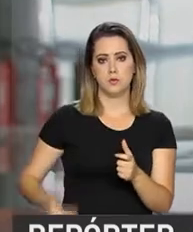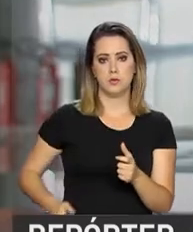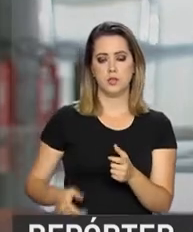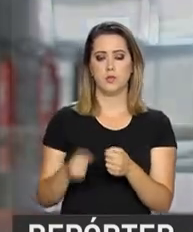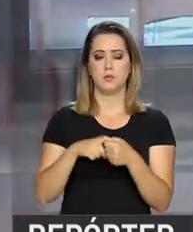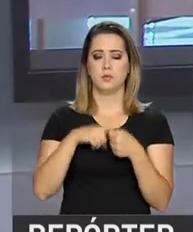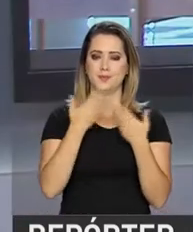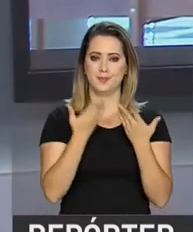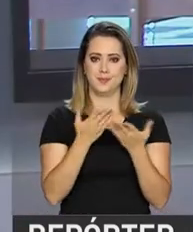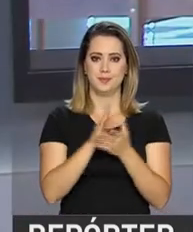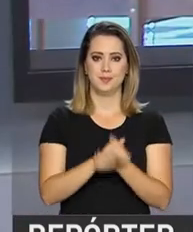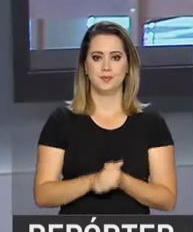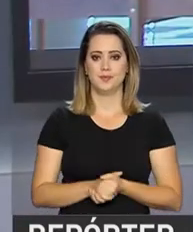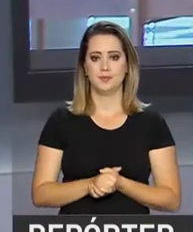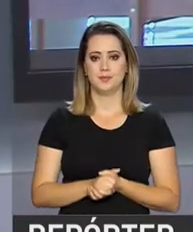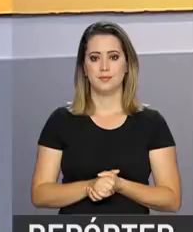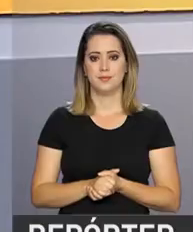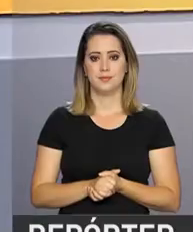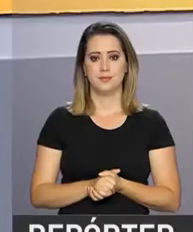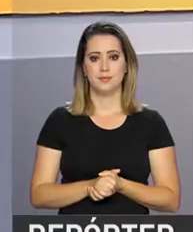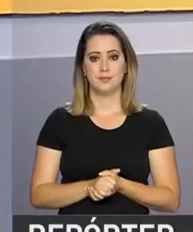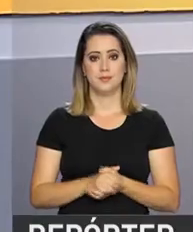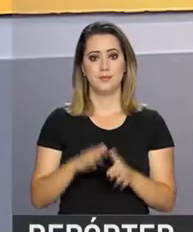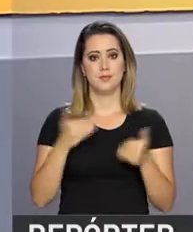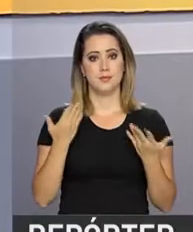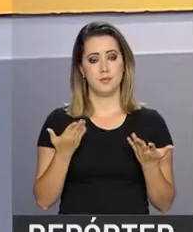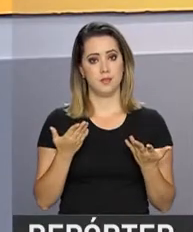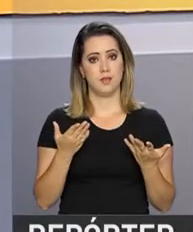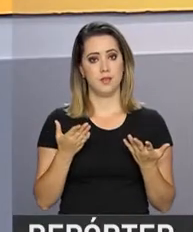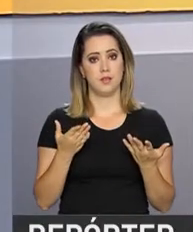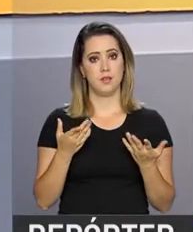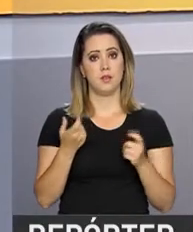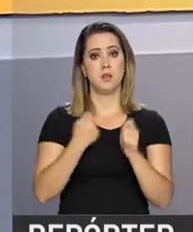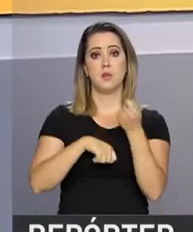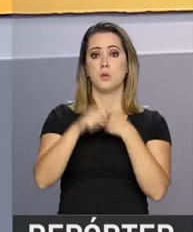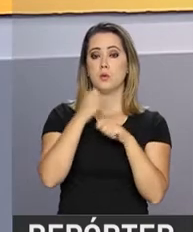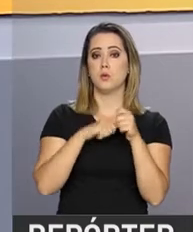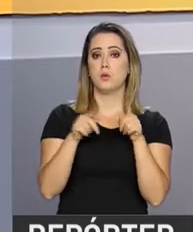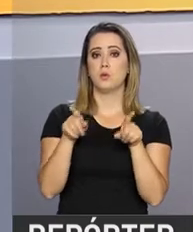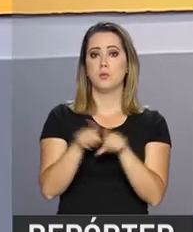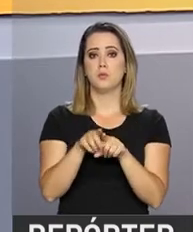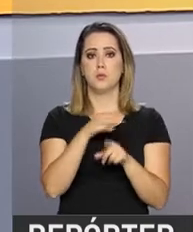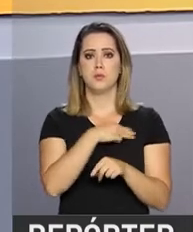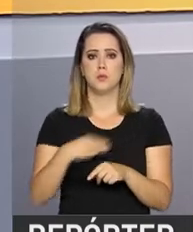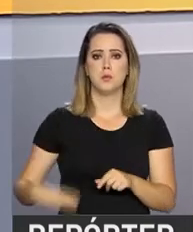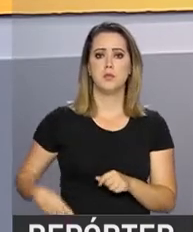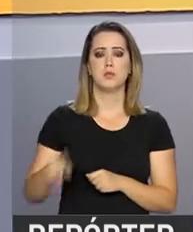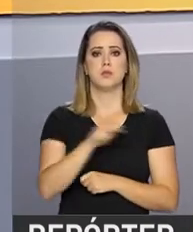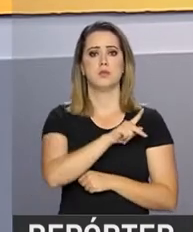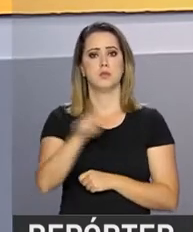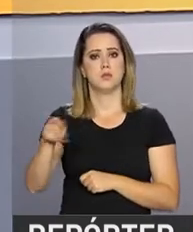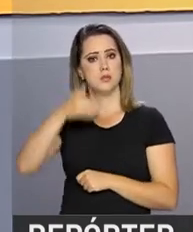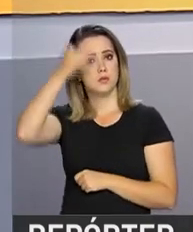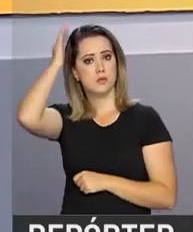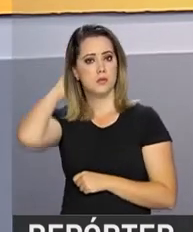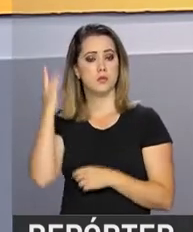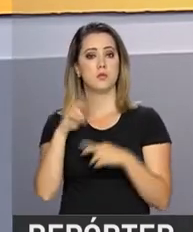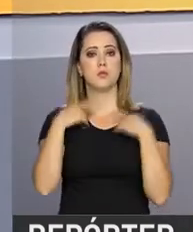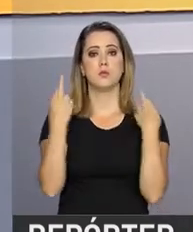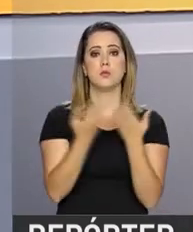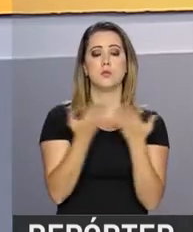você liga e ainda sobre a economia ministros e presidente michel temer se